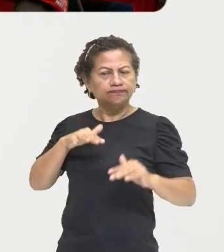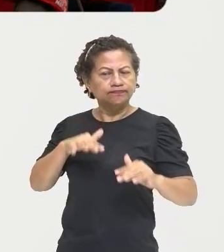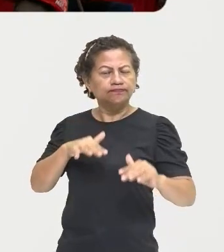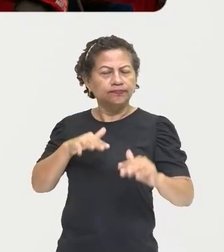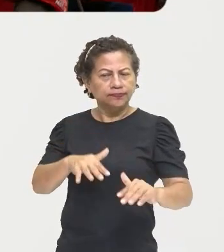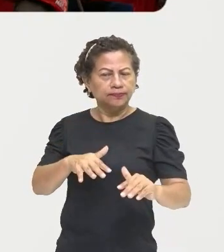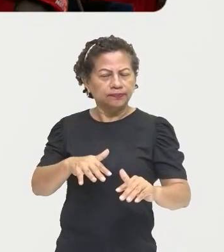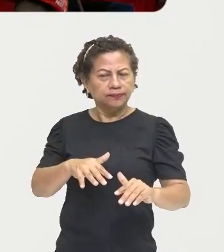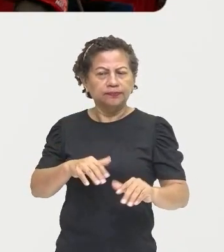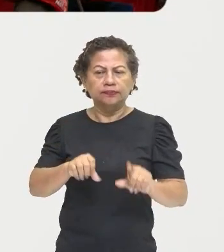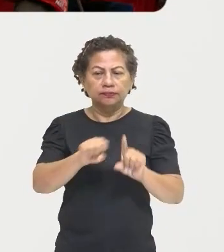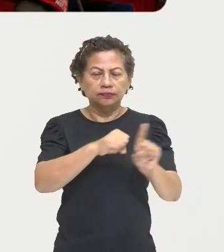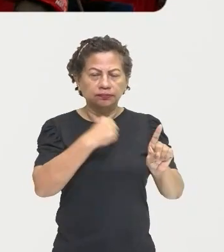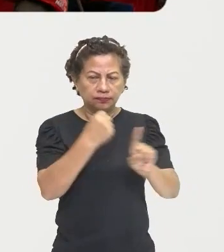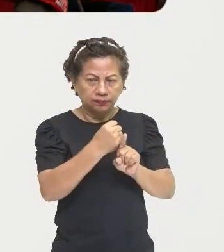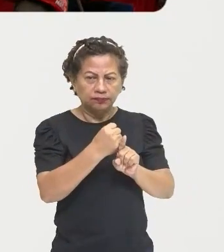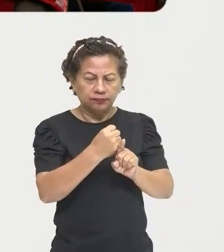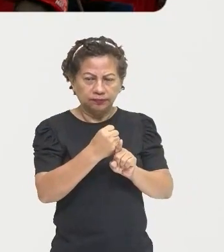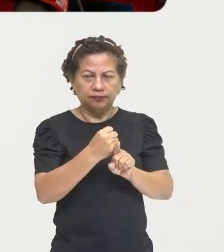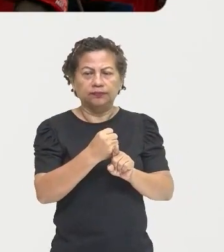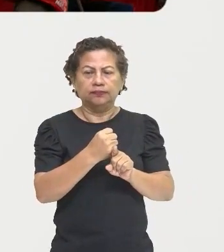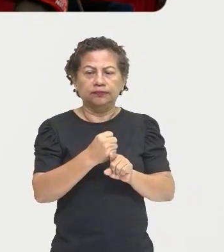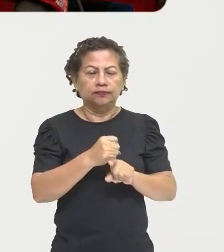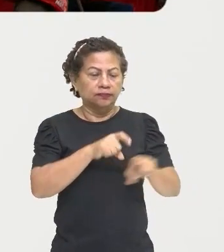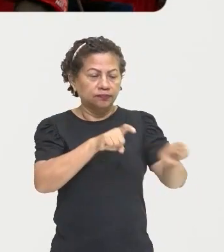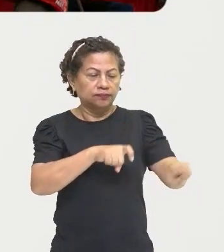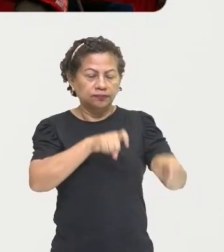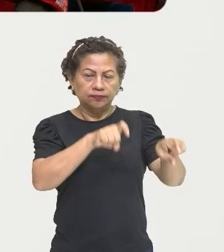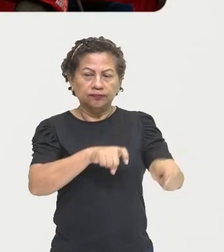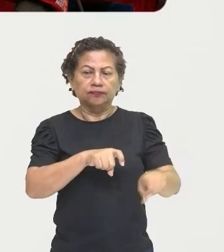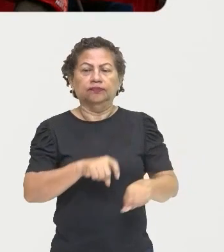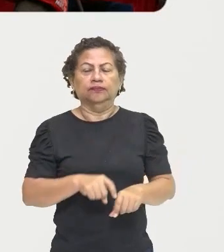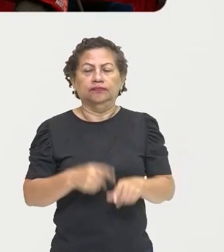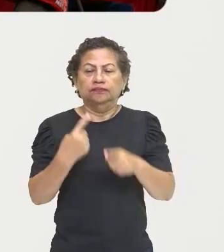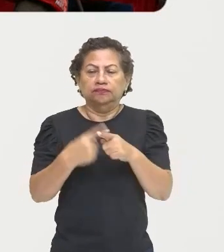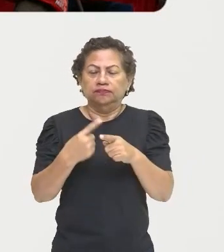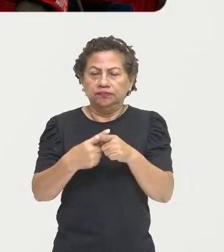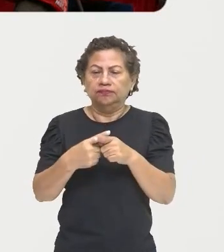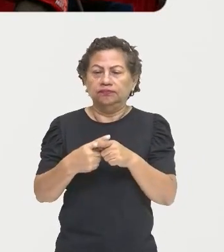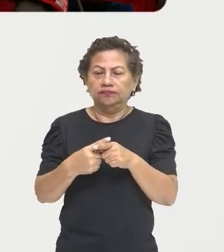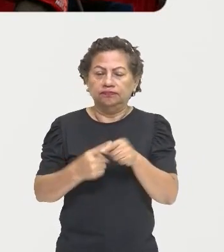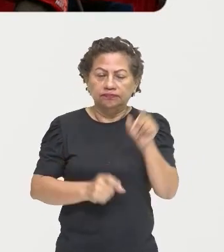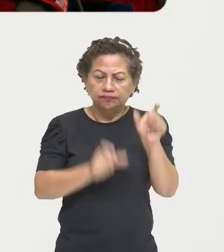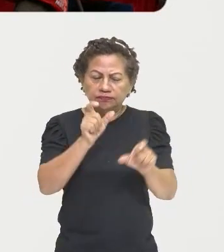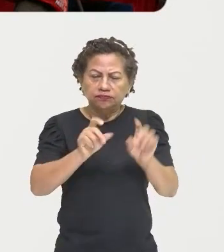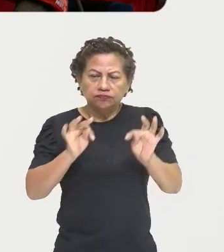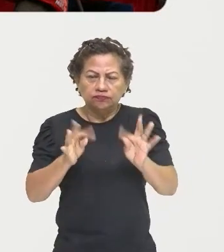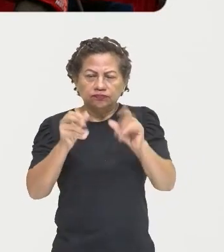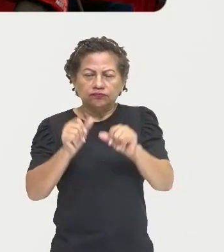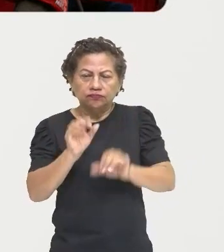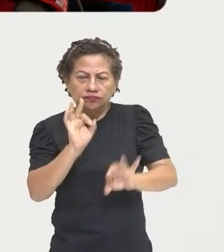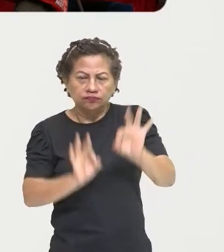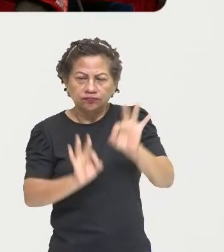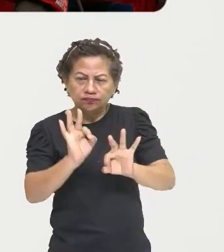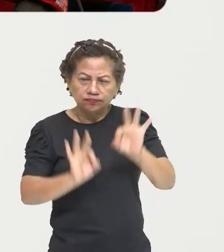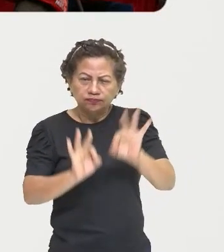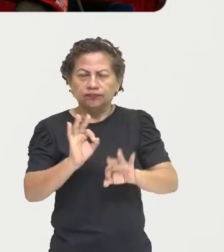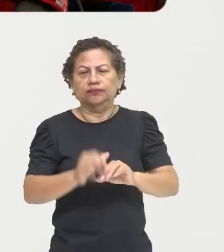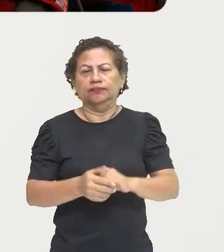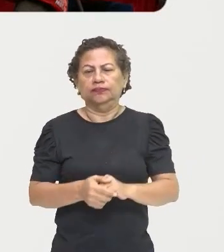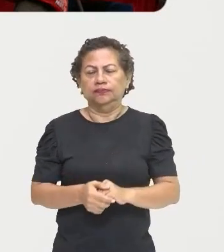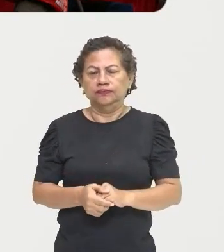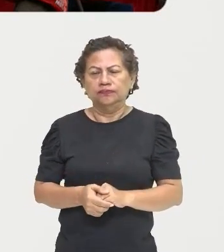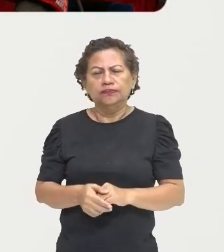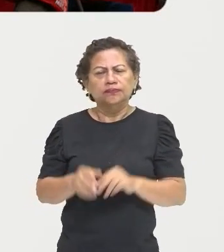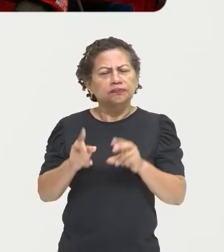gente fala dos movimentos que estão organizados, institucionalizados. Mas a gente viu aqui que os